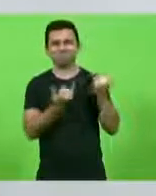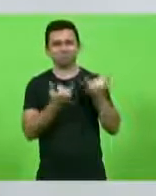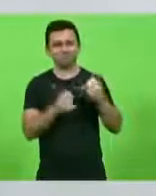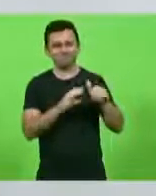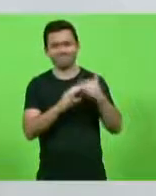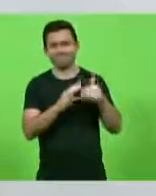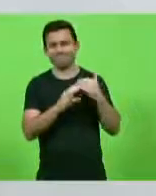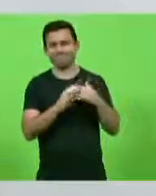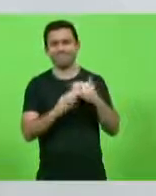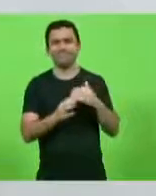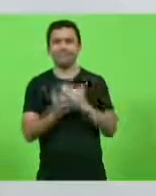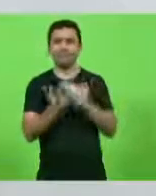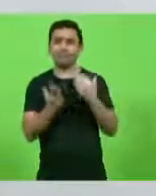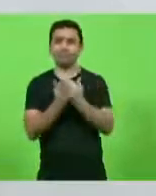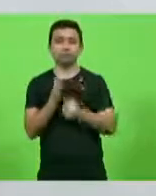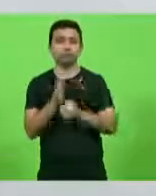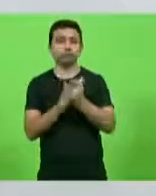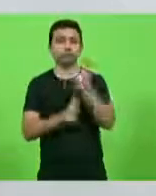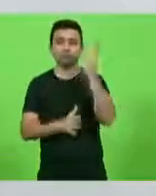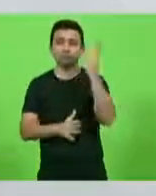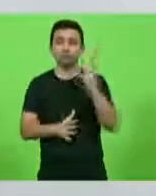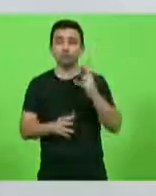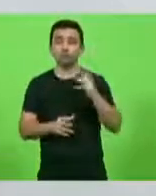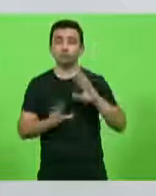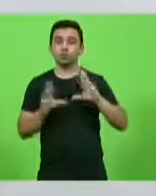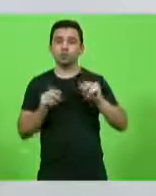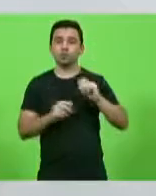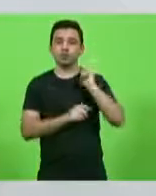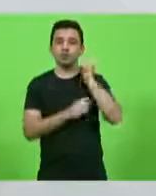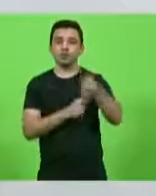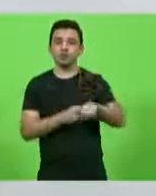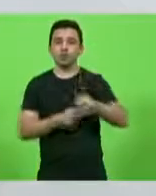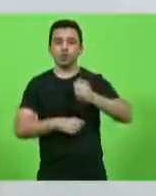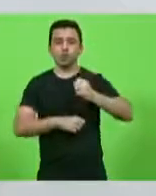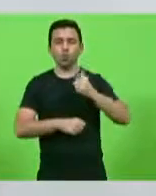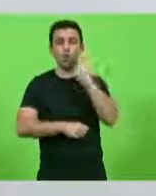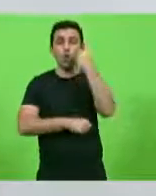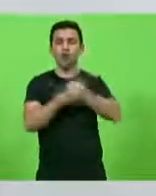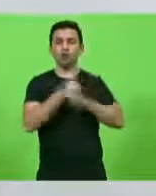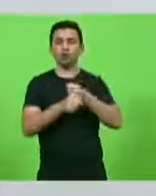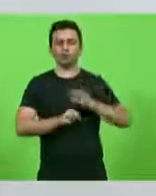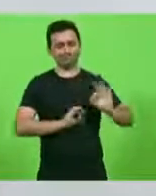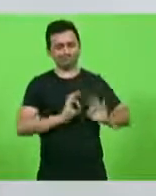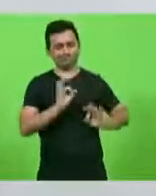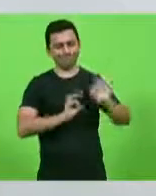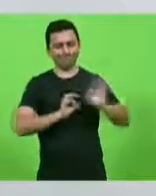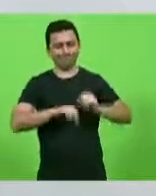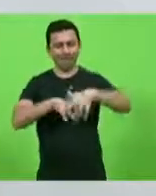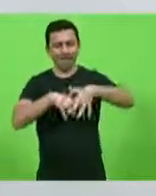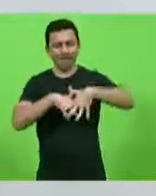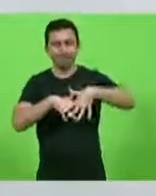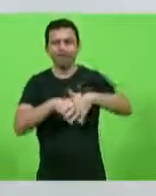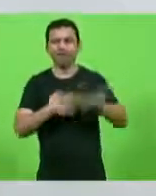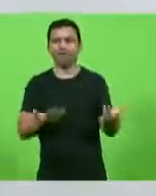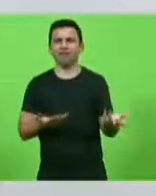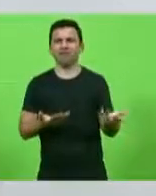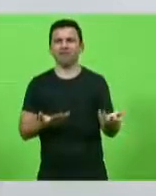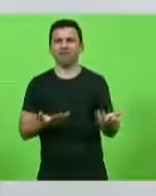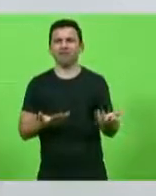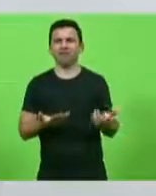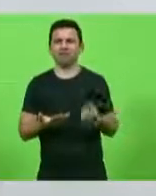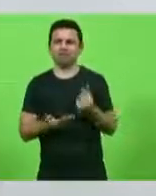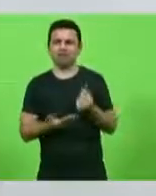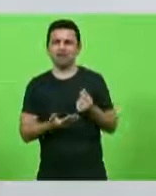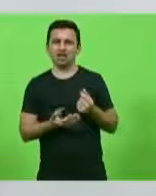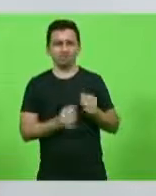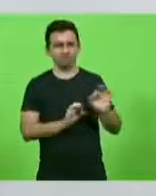centenas de mensagens. Ou seja, os pescadores se prepararam o ano inteiro, prepararam redes, fizeram